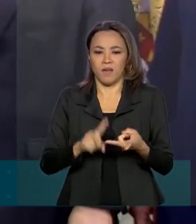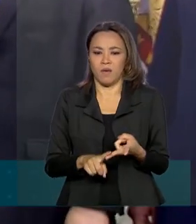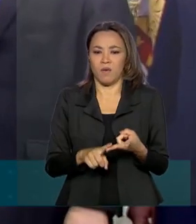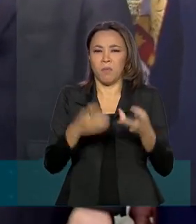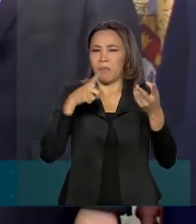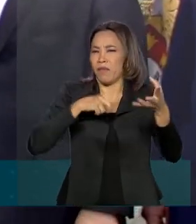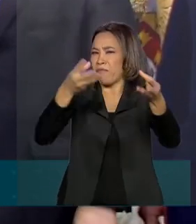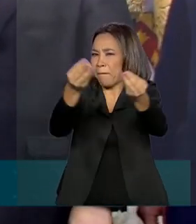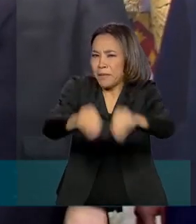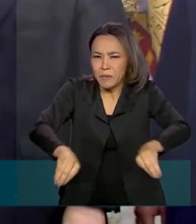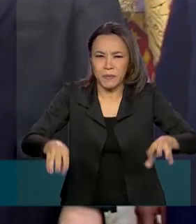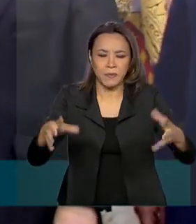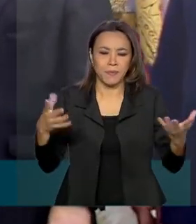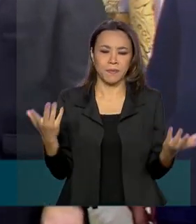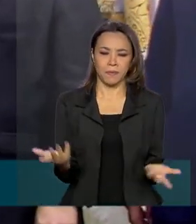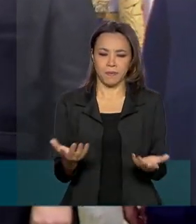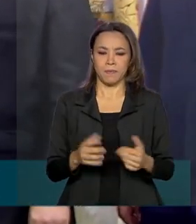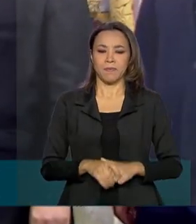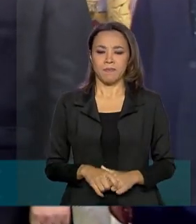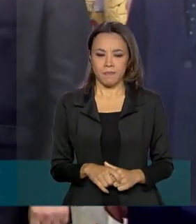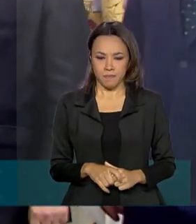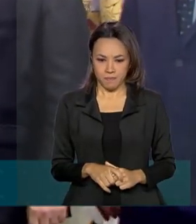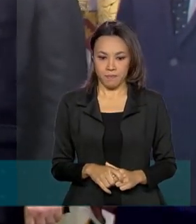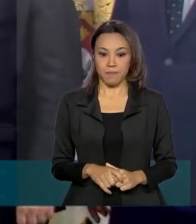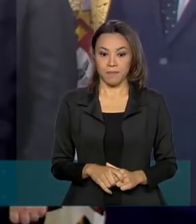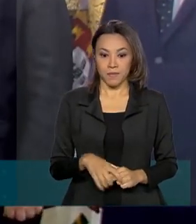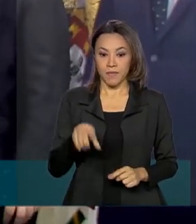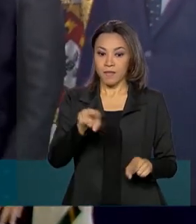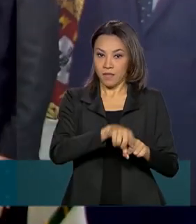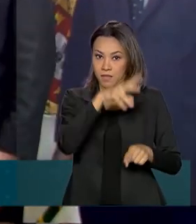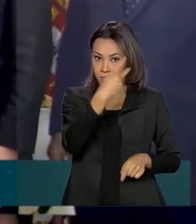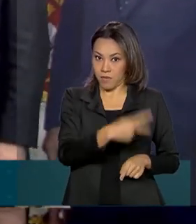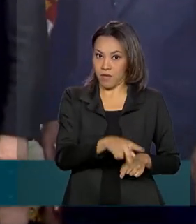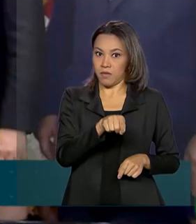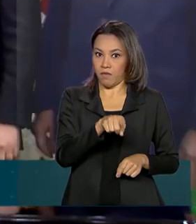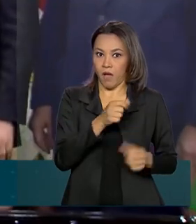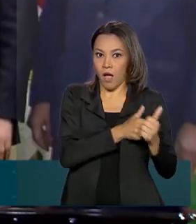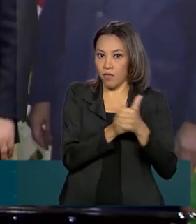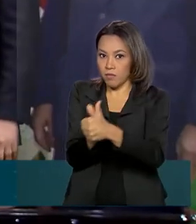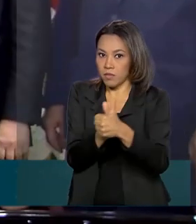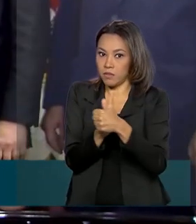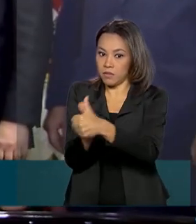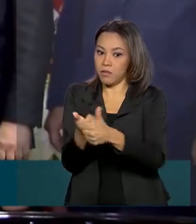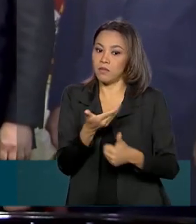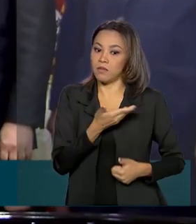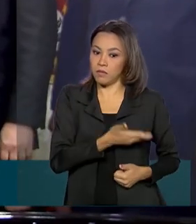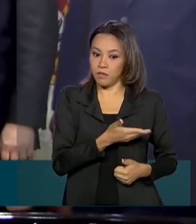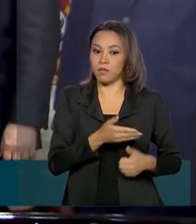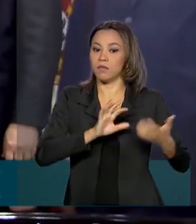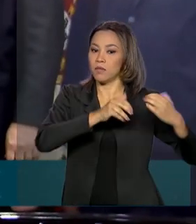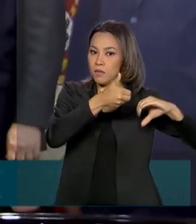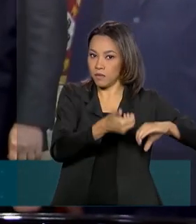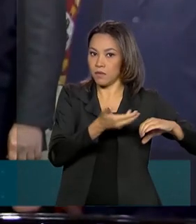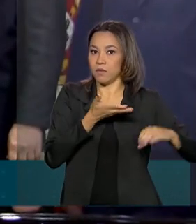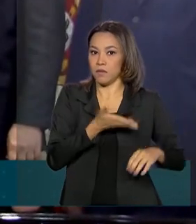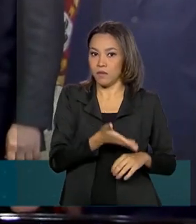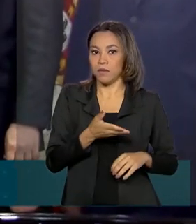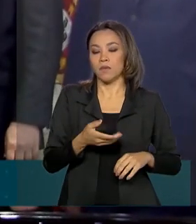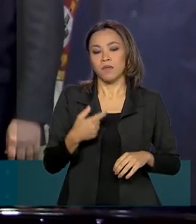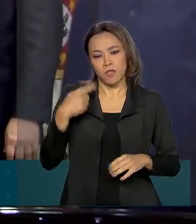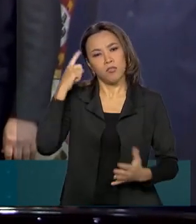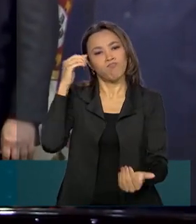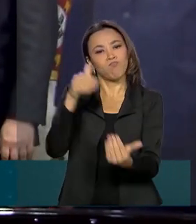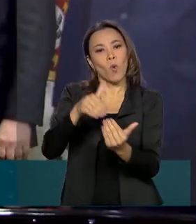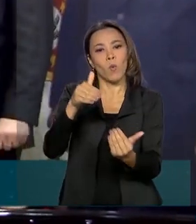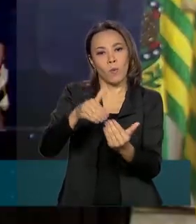alguns trabalhavam com isso. Agradecemos aqui ao Parlamento Brasileiro também, que já se mostrou favorável a